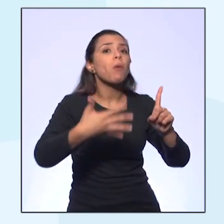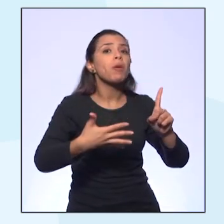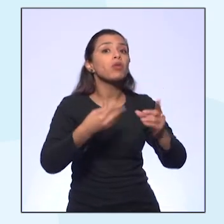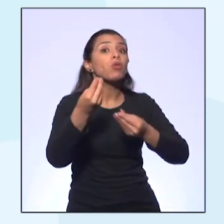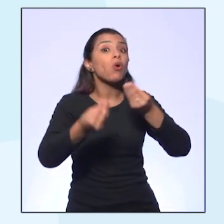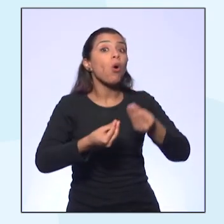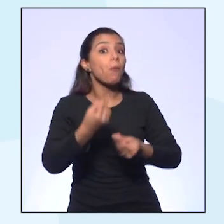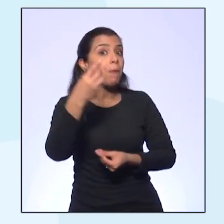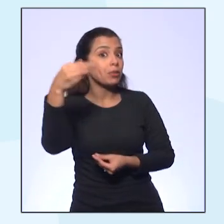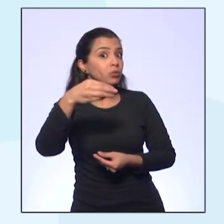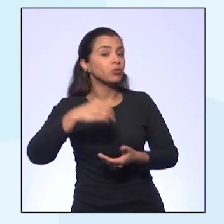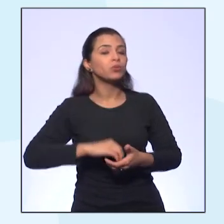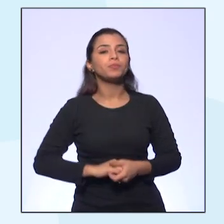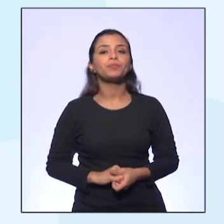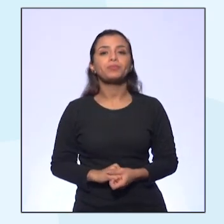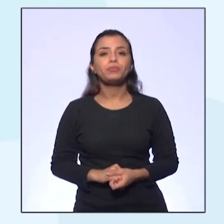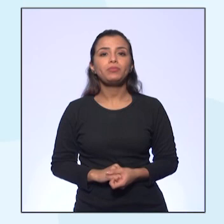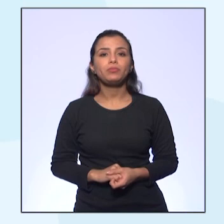e já voltamos.